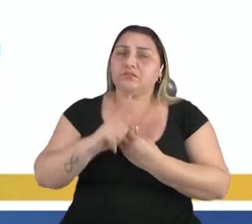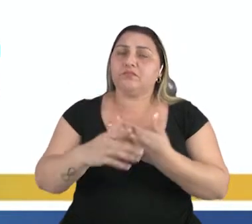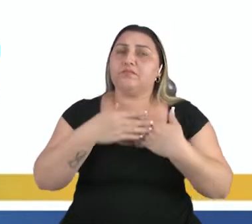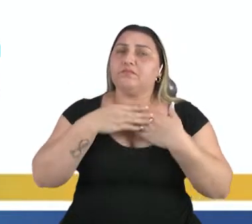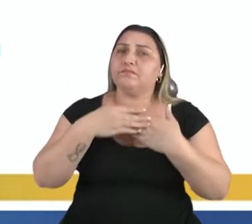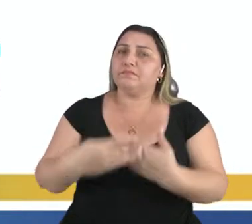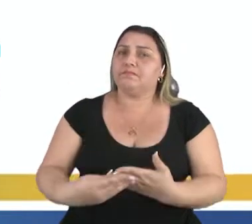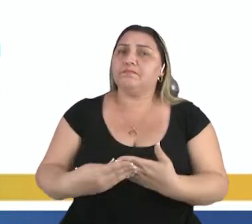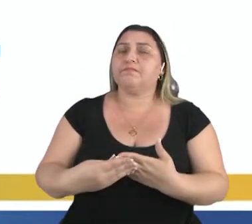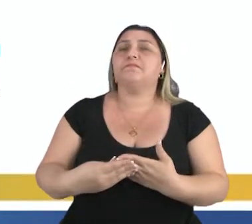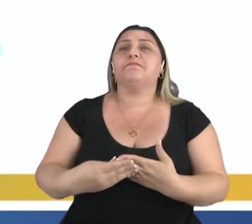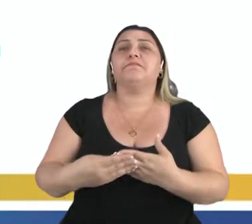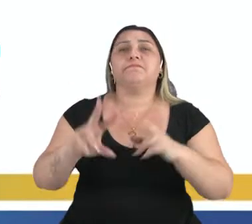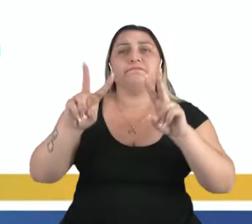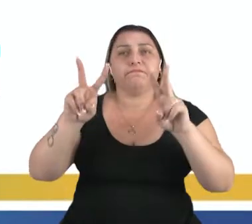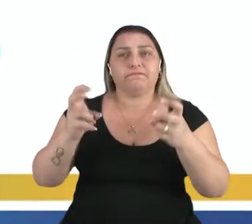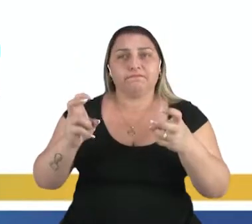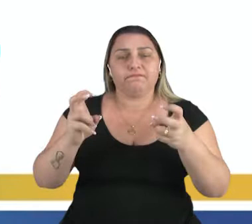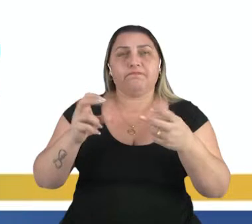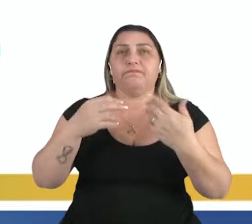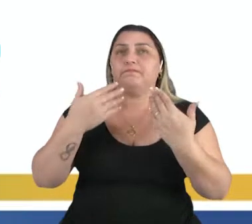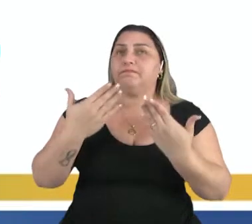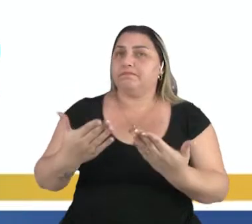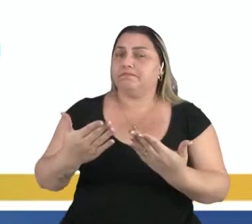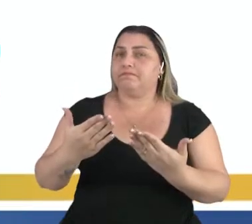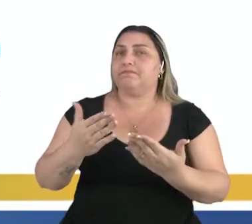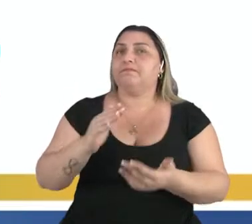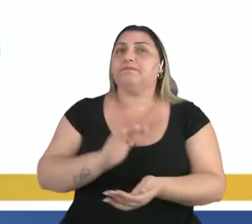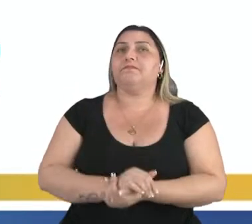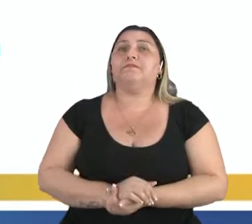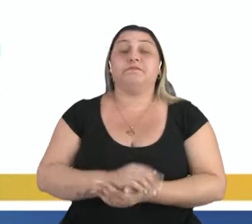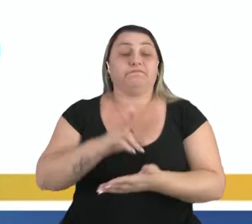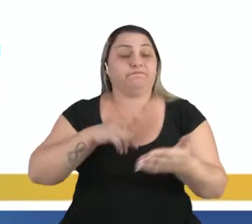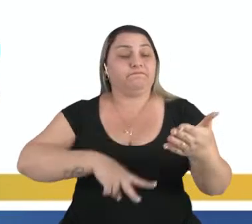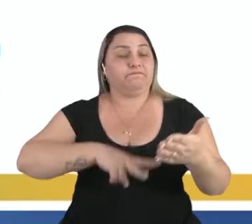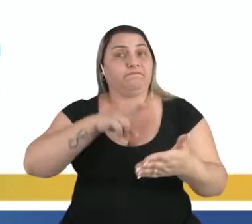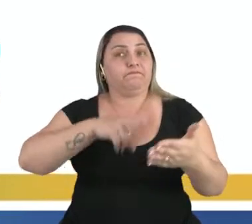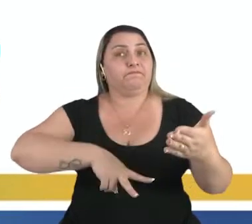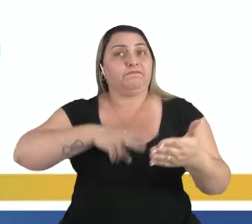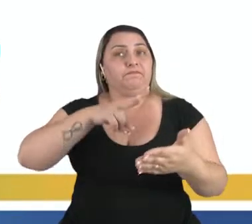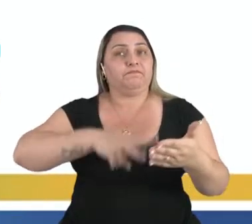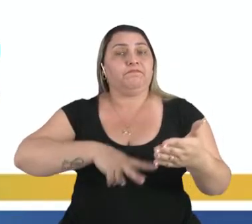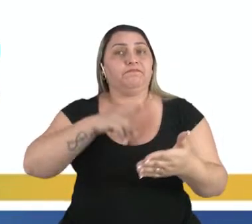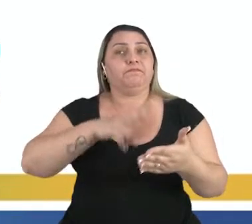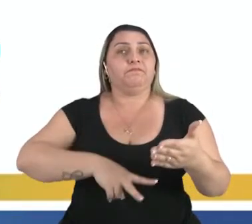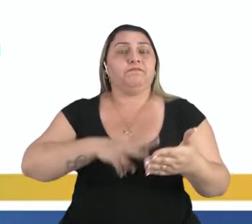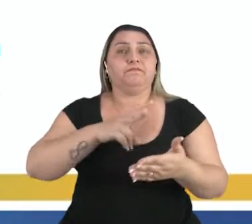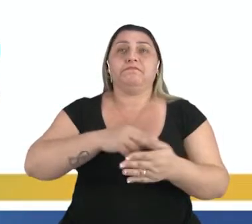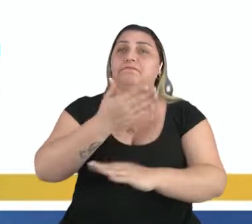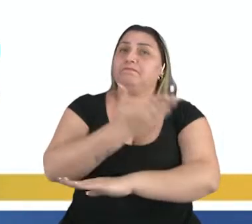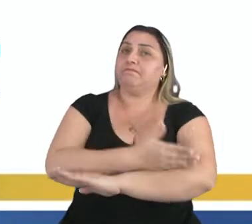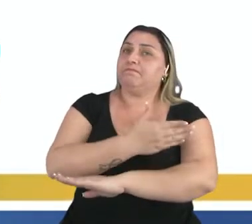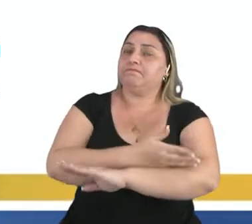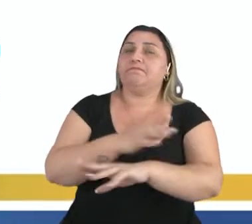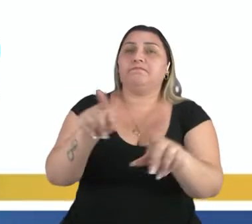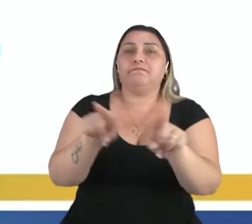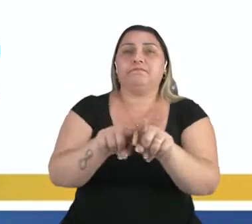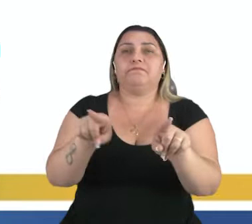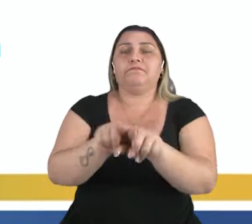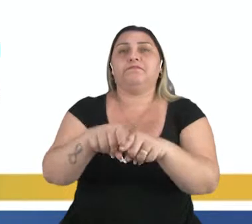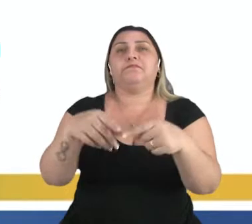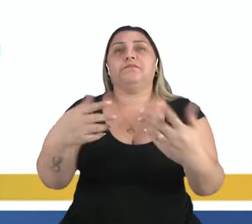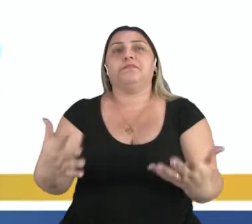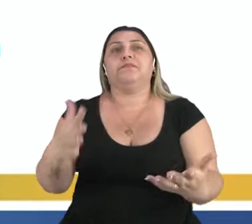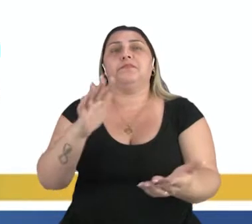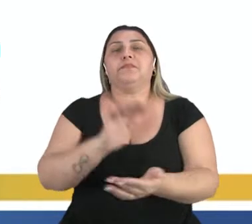conseguir trazer todos esses temas? Galera, questão de leitura, de prática.